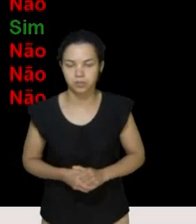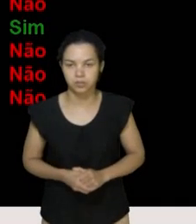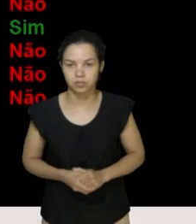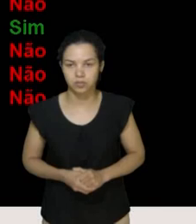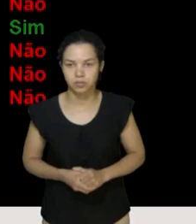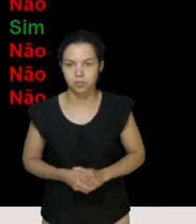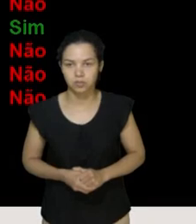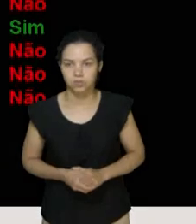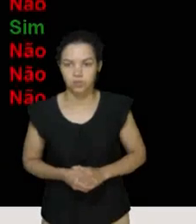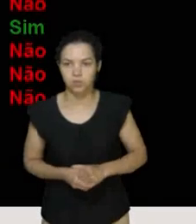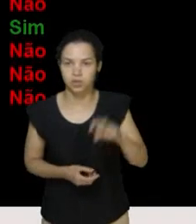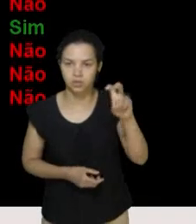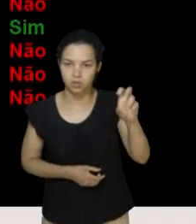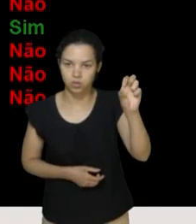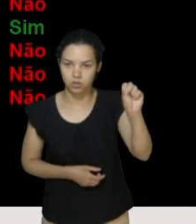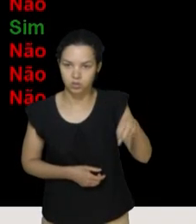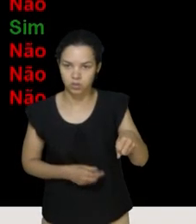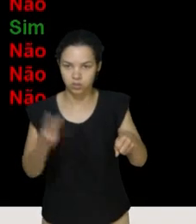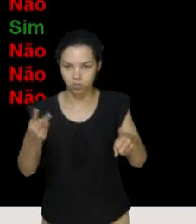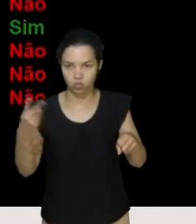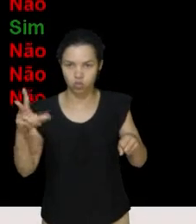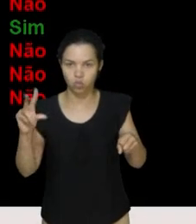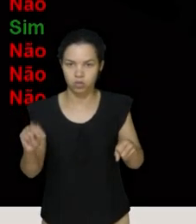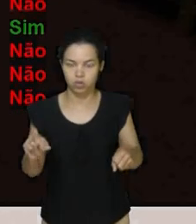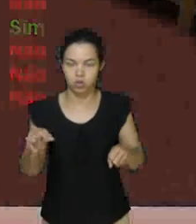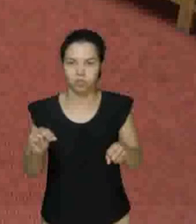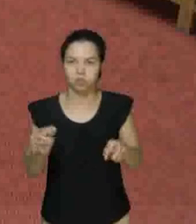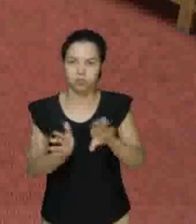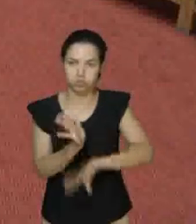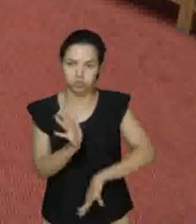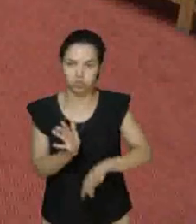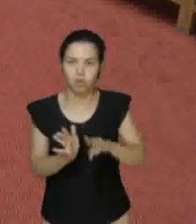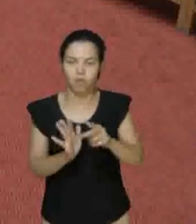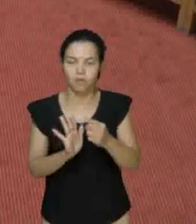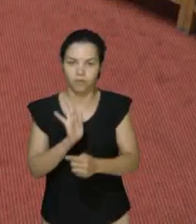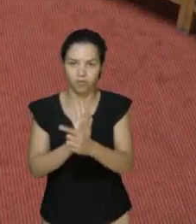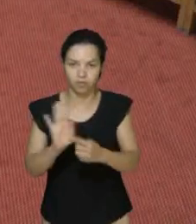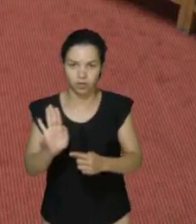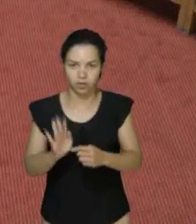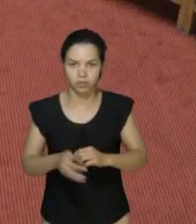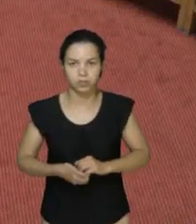5 sim, 22 não, está rejeitado o veto.